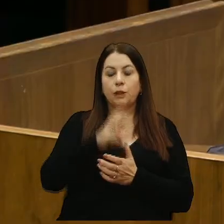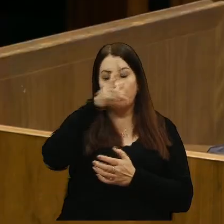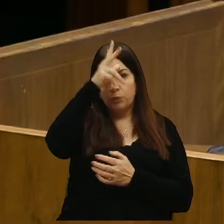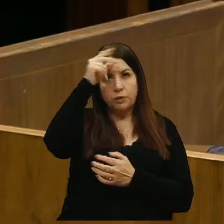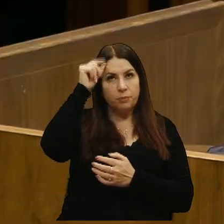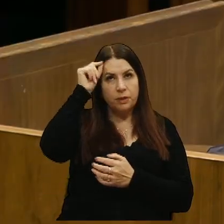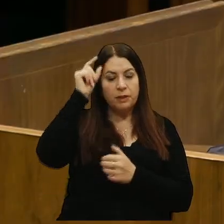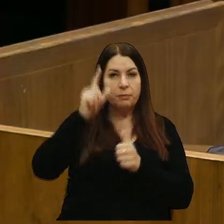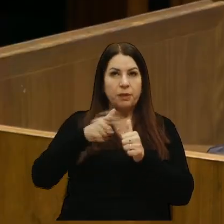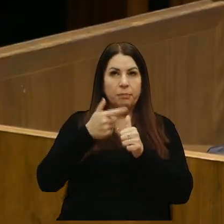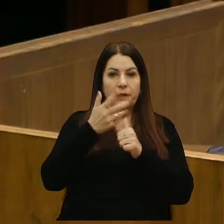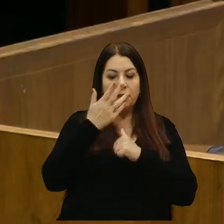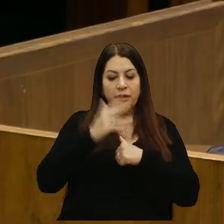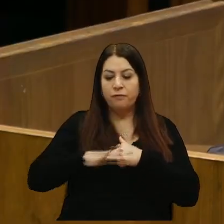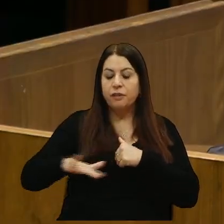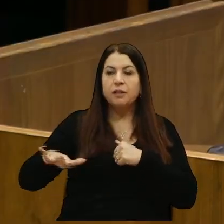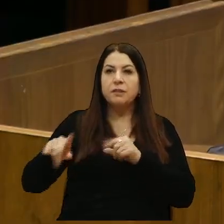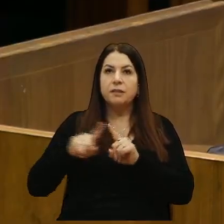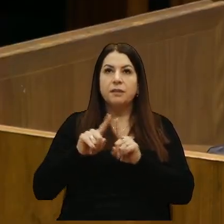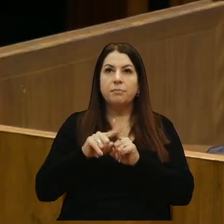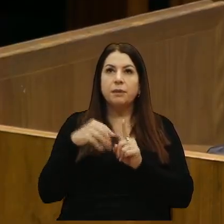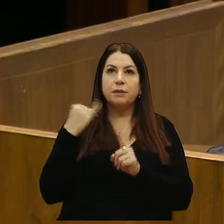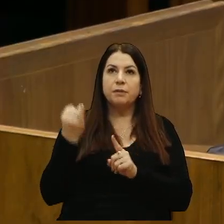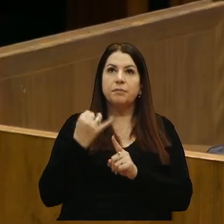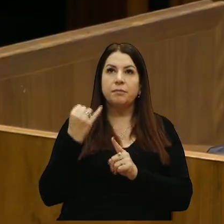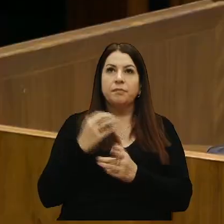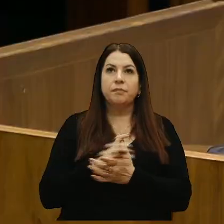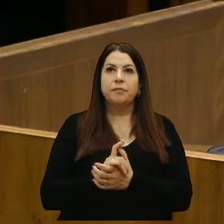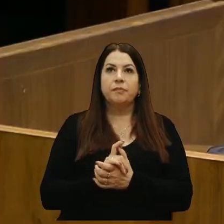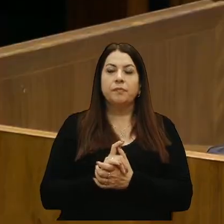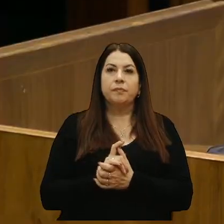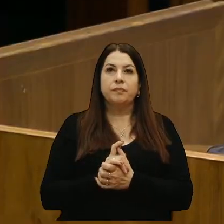municipal da primeira infância e a importância